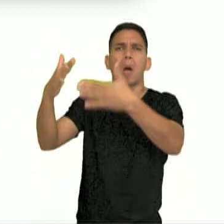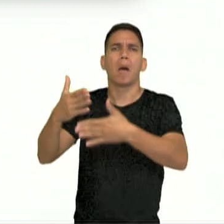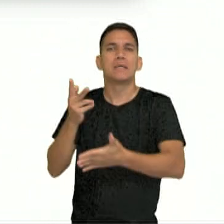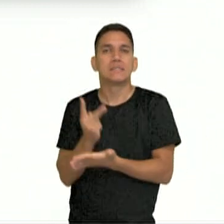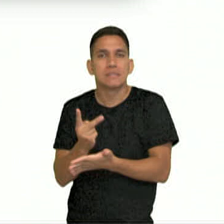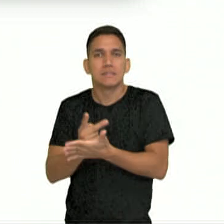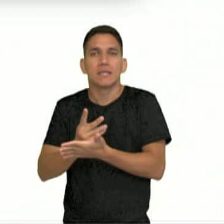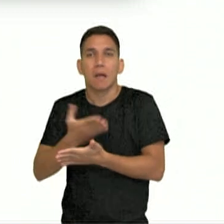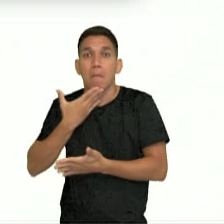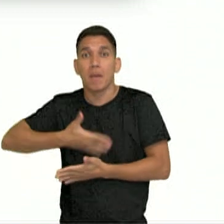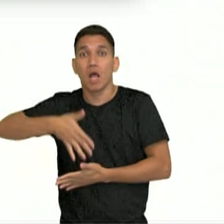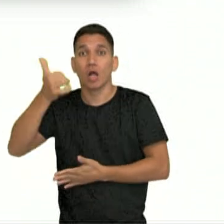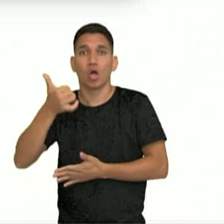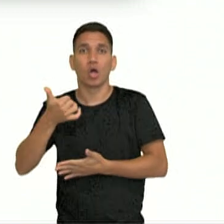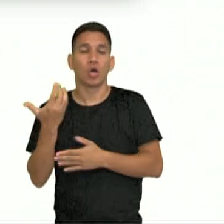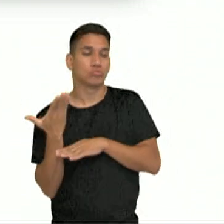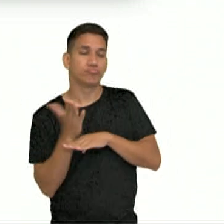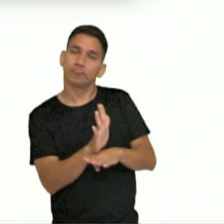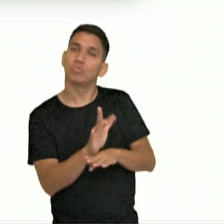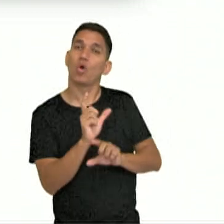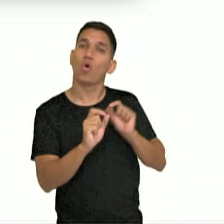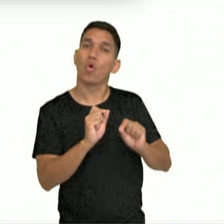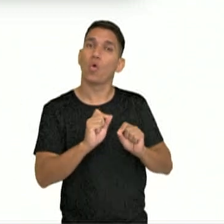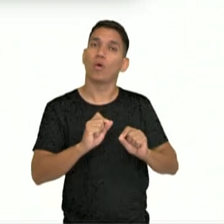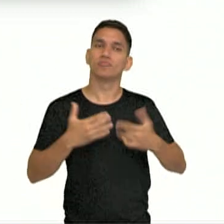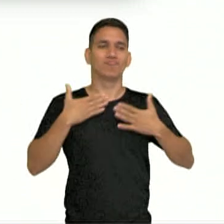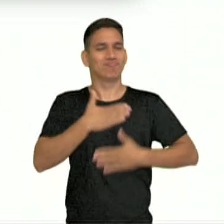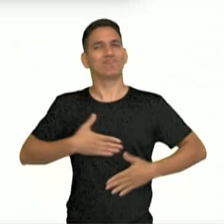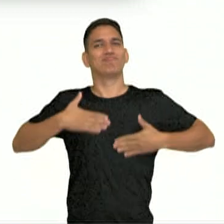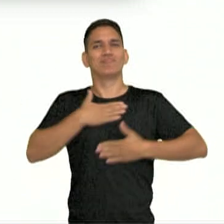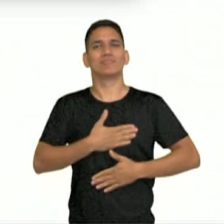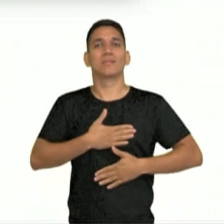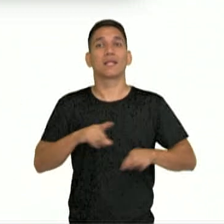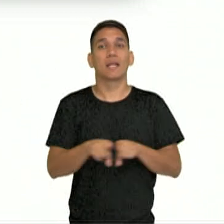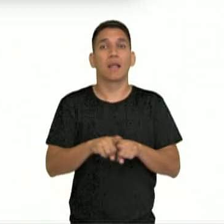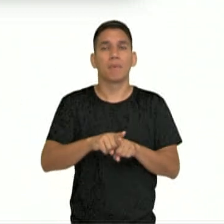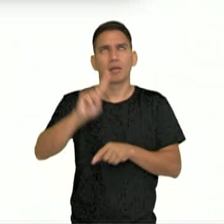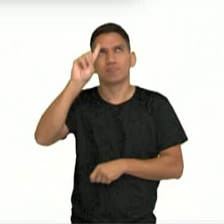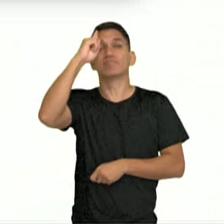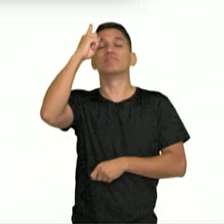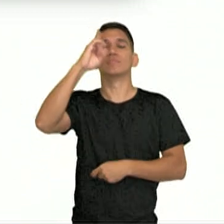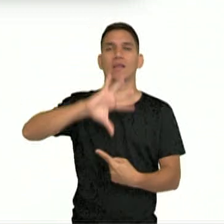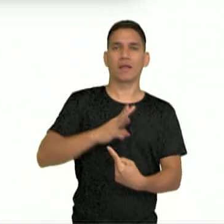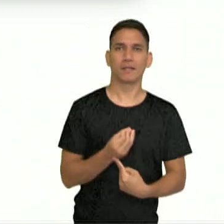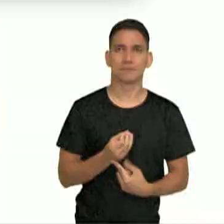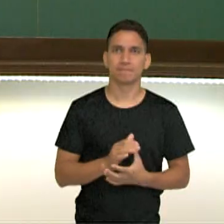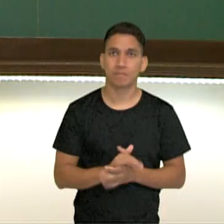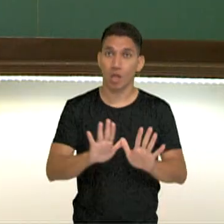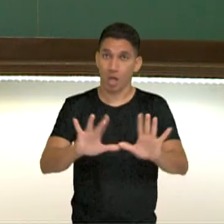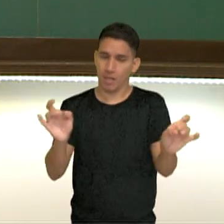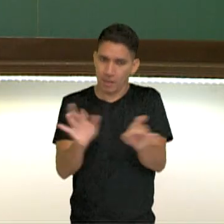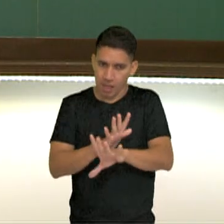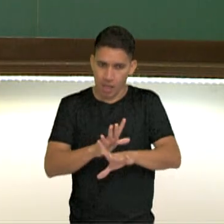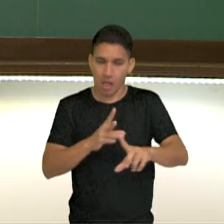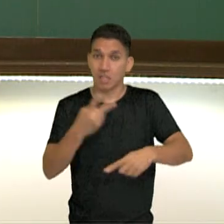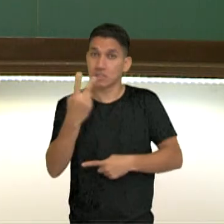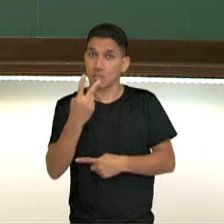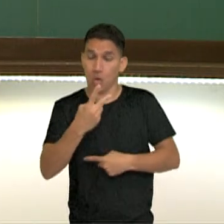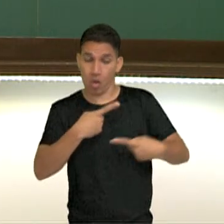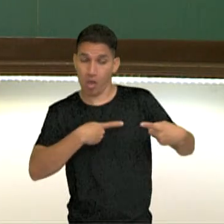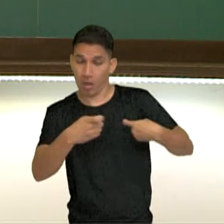vez mais possibilidades de diversão e de fazer arte. Gente, após a Segunda Guerra Mundial,